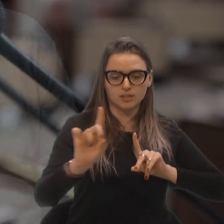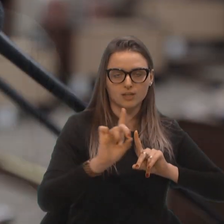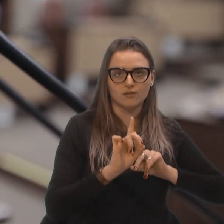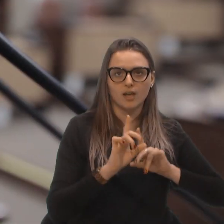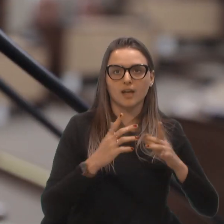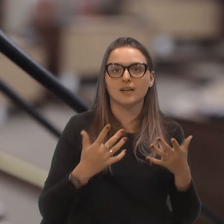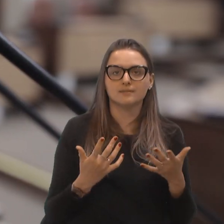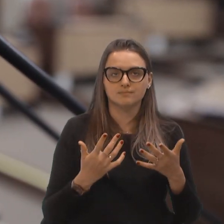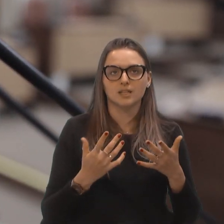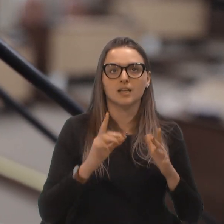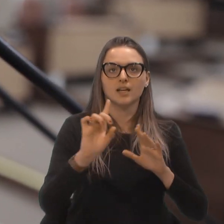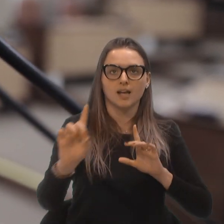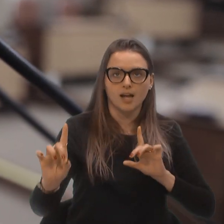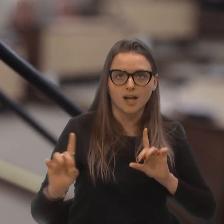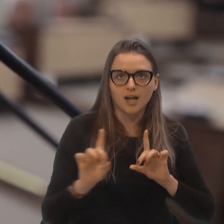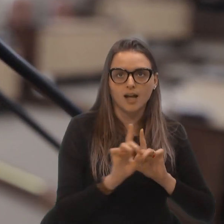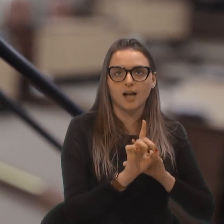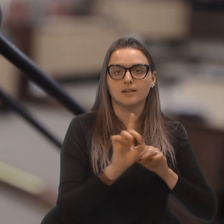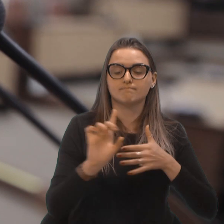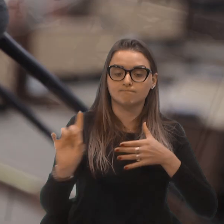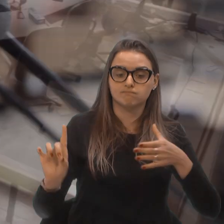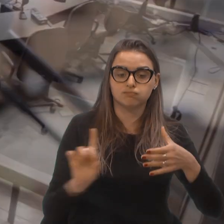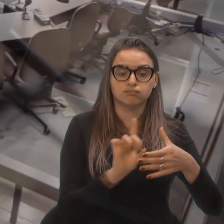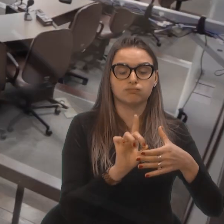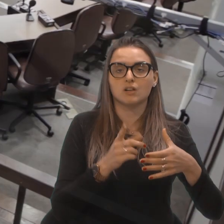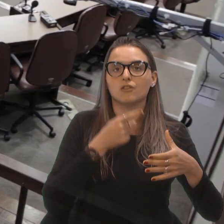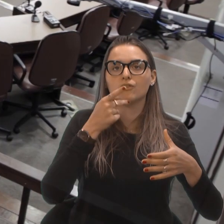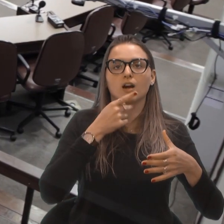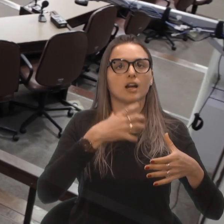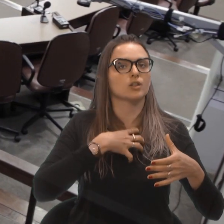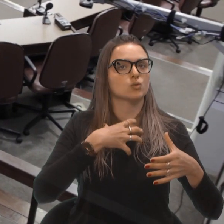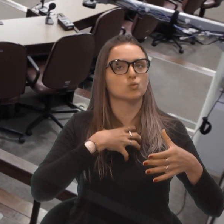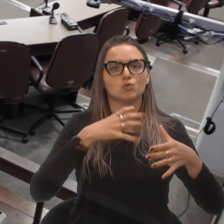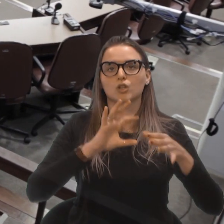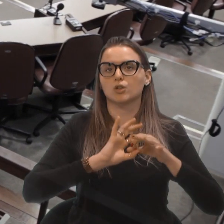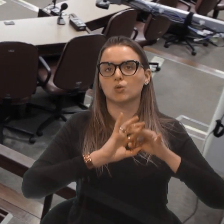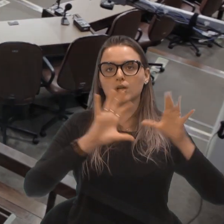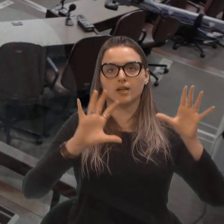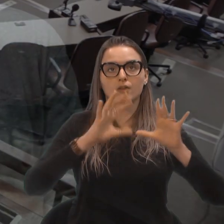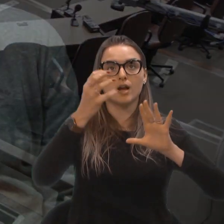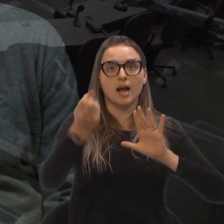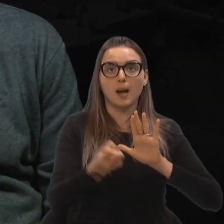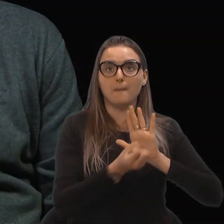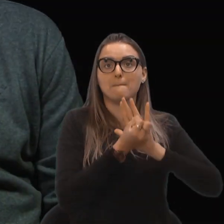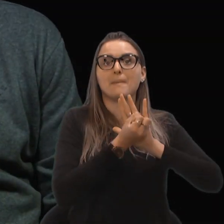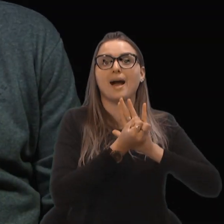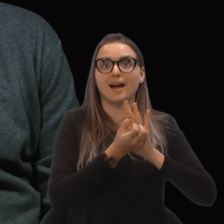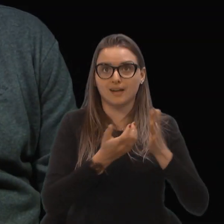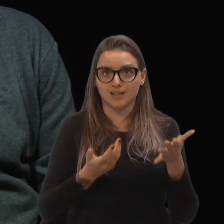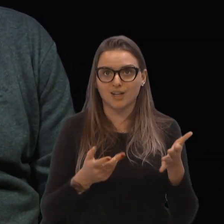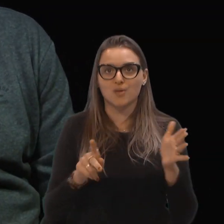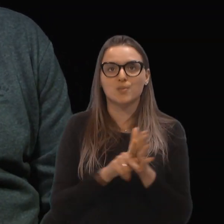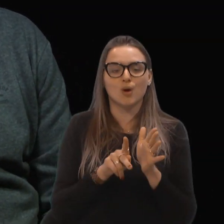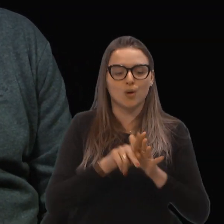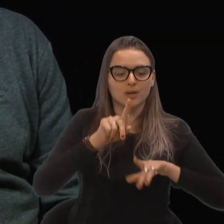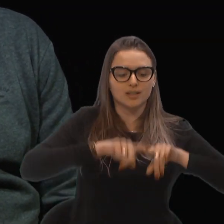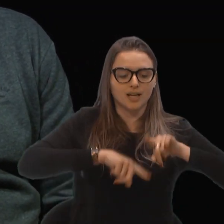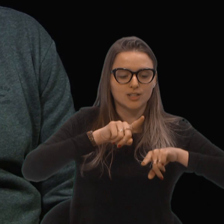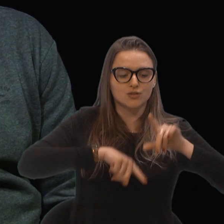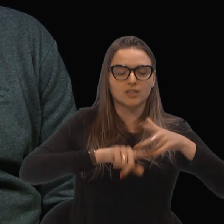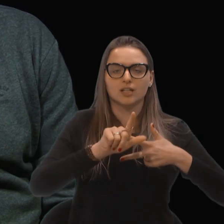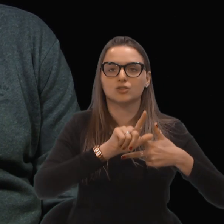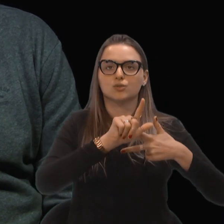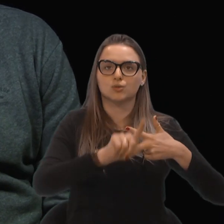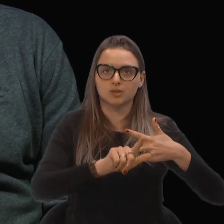mandatário, né? Ele se dirige de uma maneira livre, é um símbolo maior